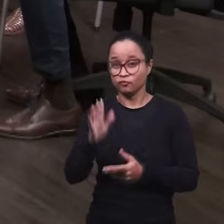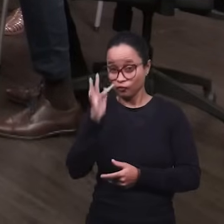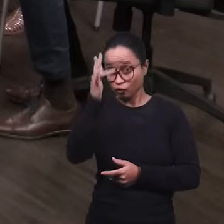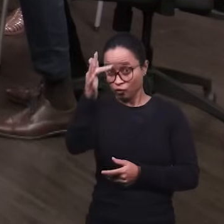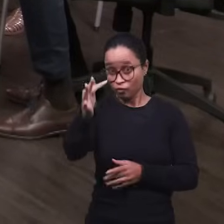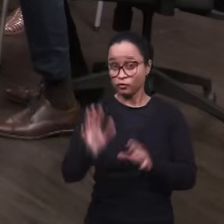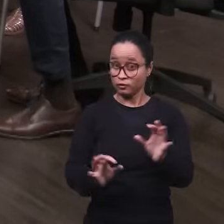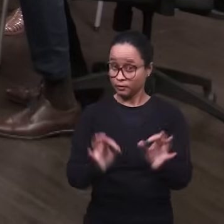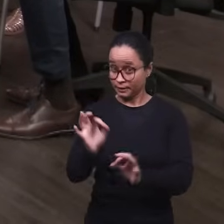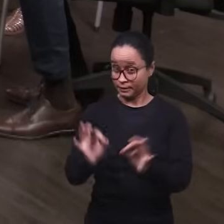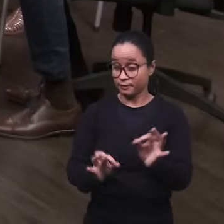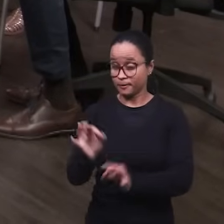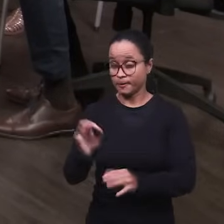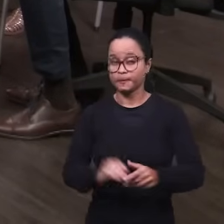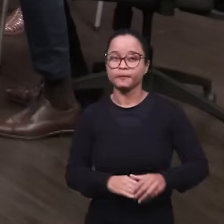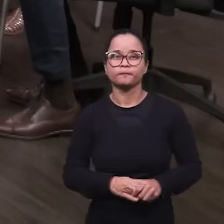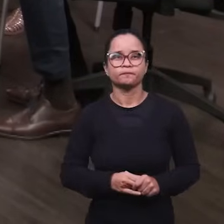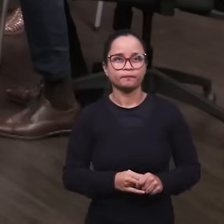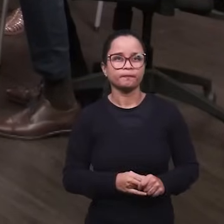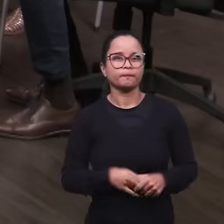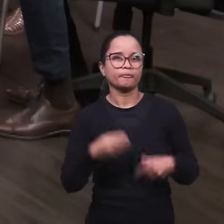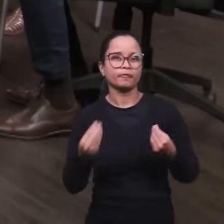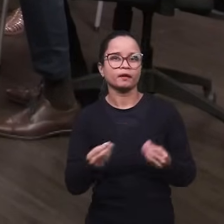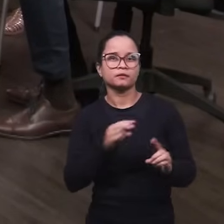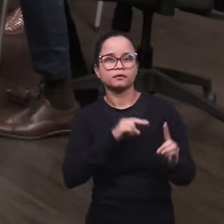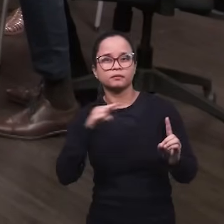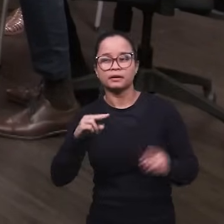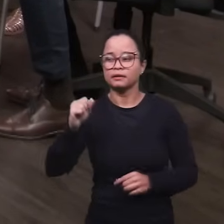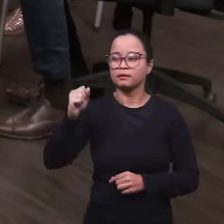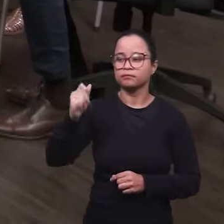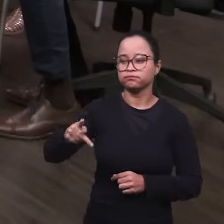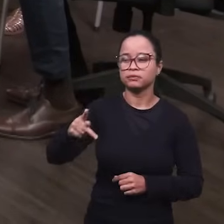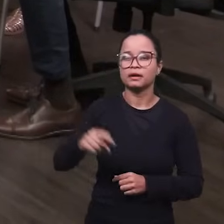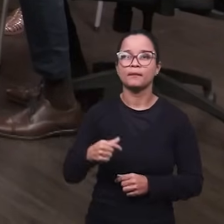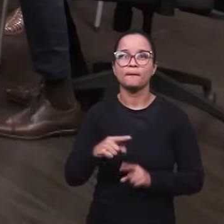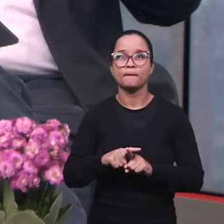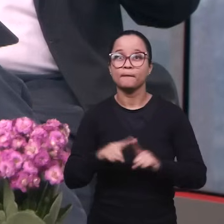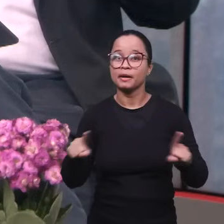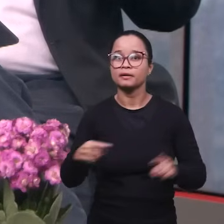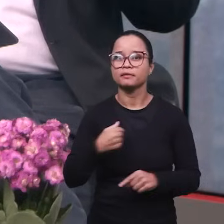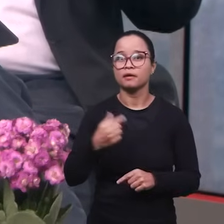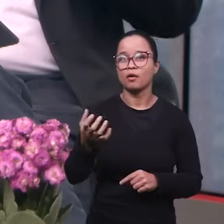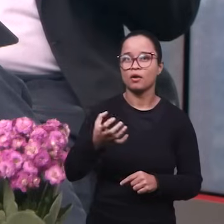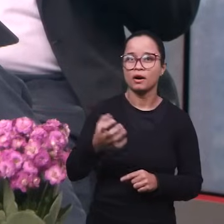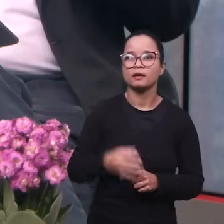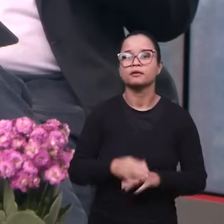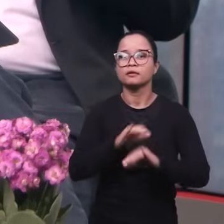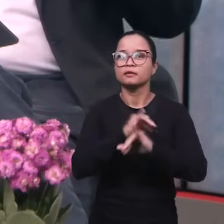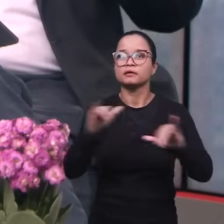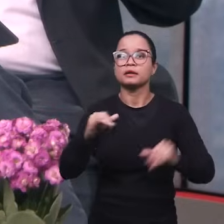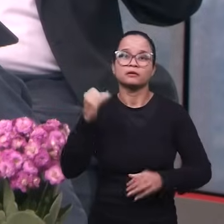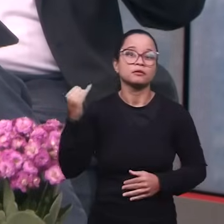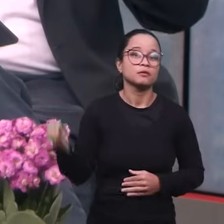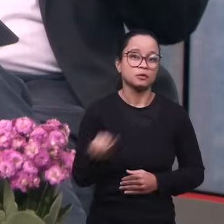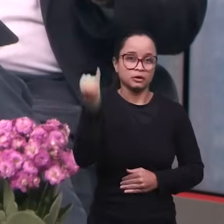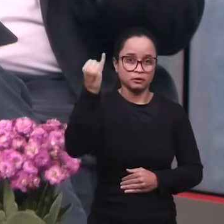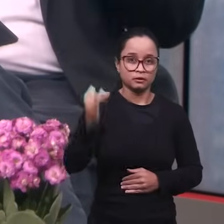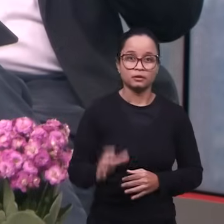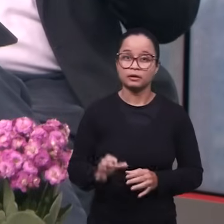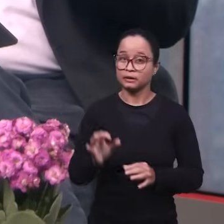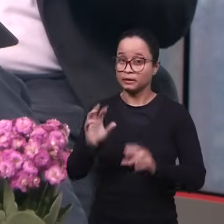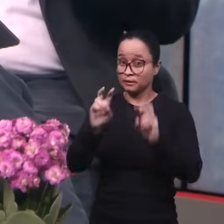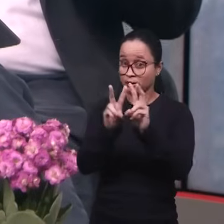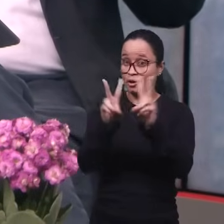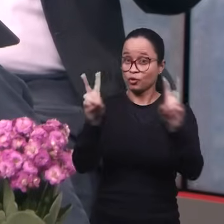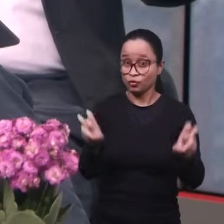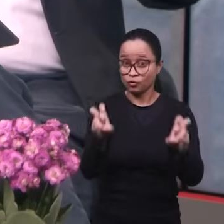para o futuro, né, do ponto de vista da aposentadoria. Mas eu quero dar o depoimento aqui da importância